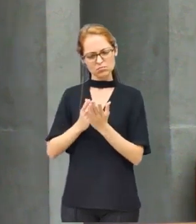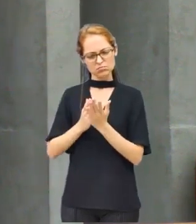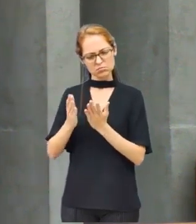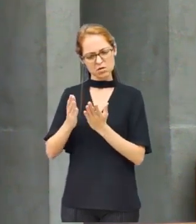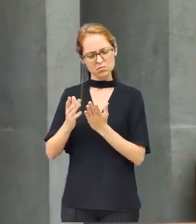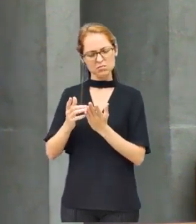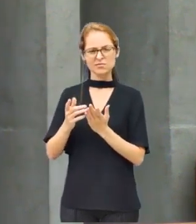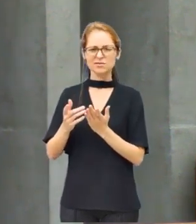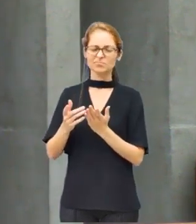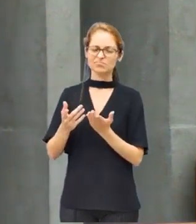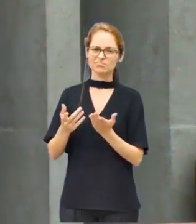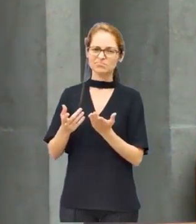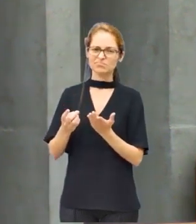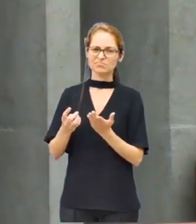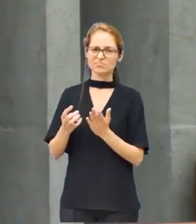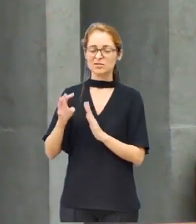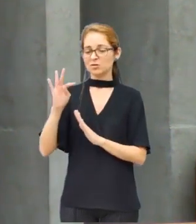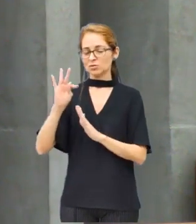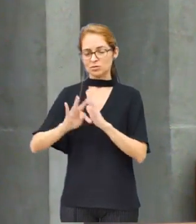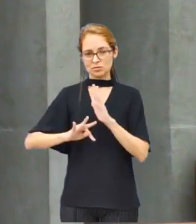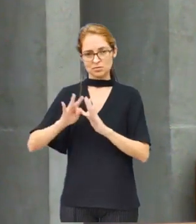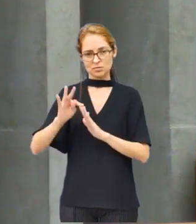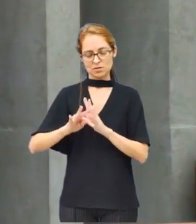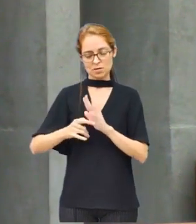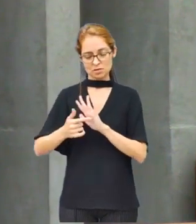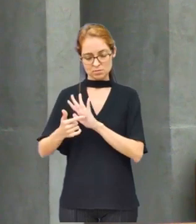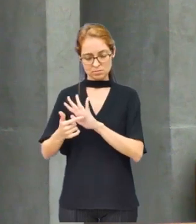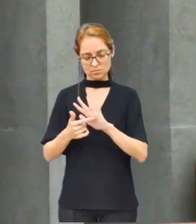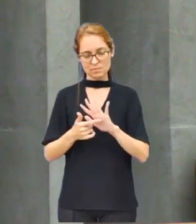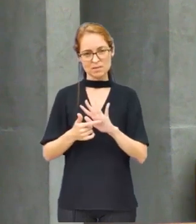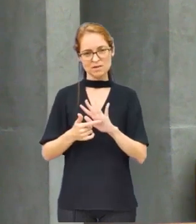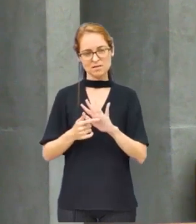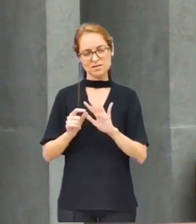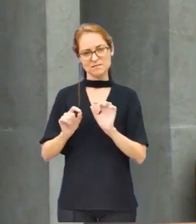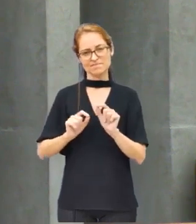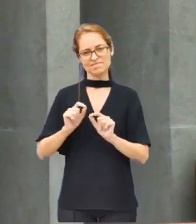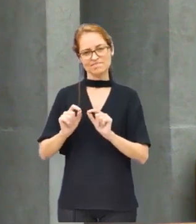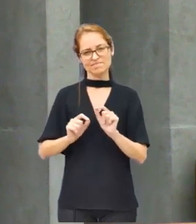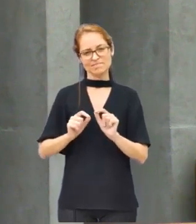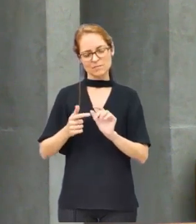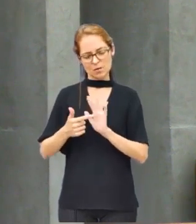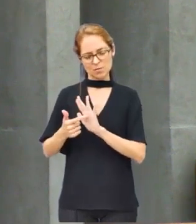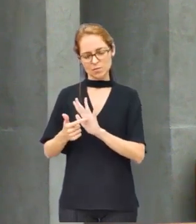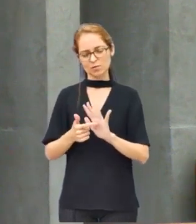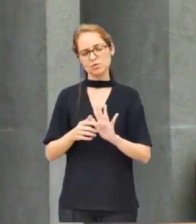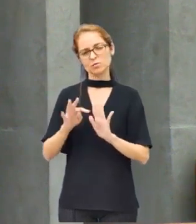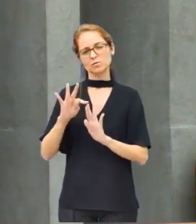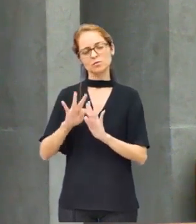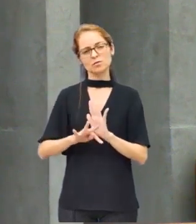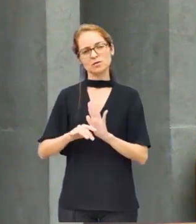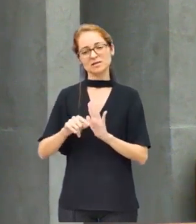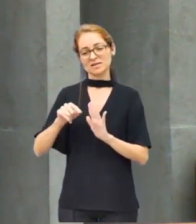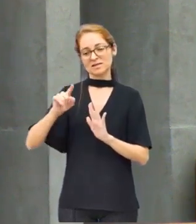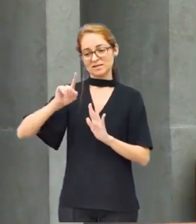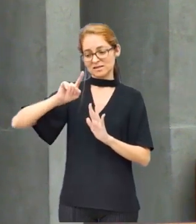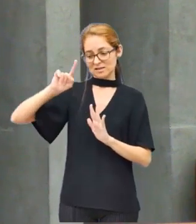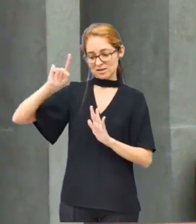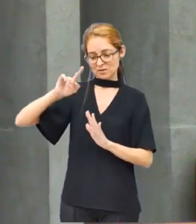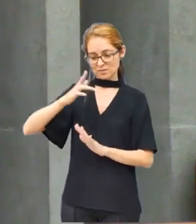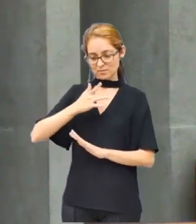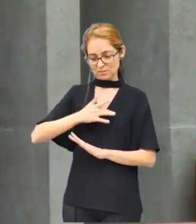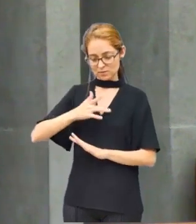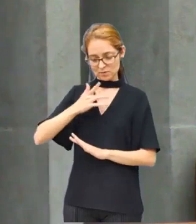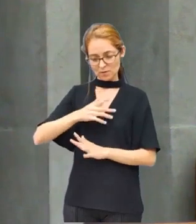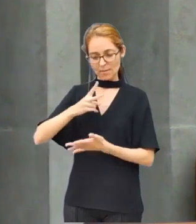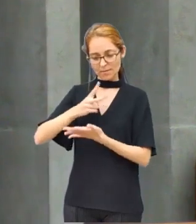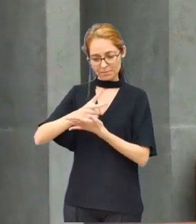não que o texto nos apresenta, e foi exatamente isso que eu quis apontar para ele naquele momento, de que Deus é um Deus misericordioso, que